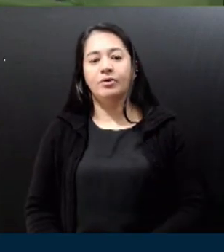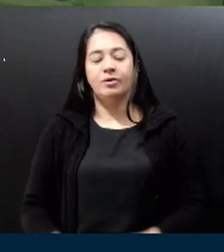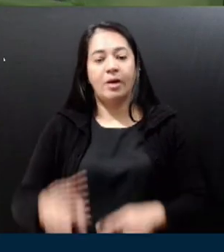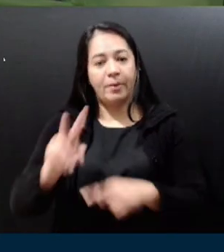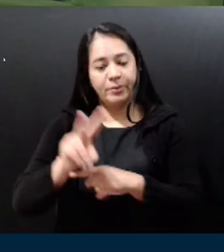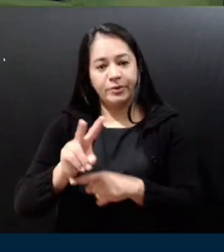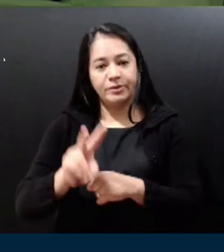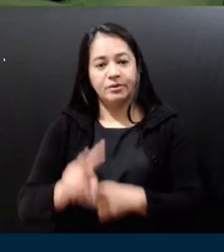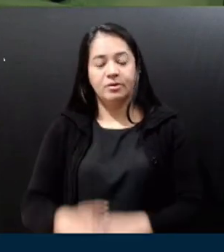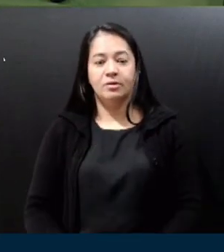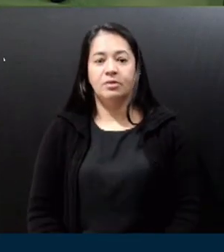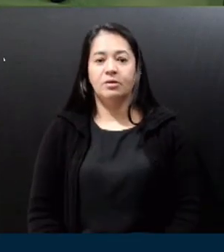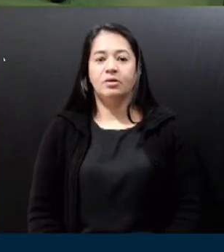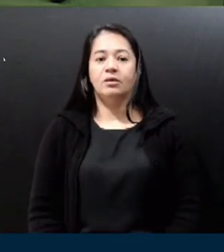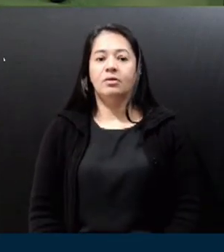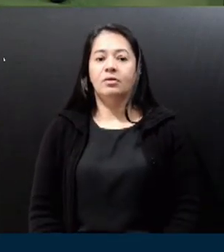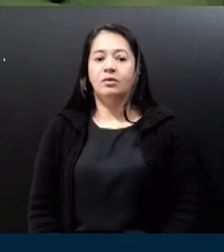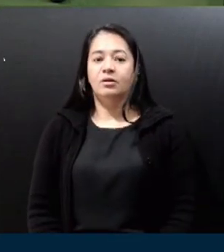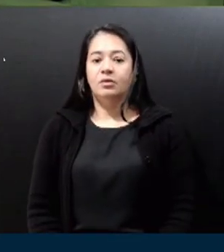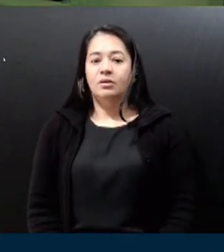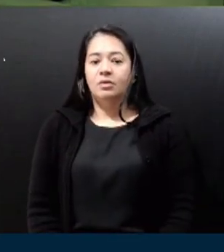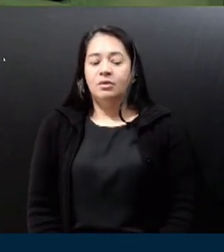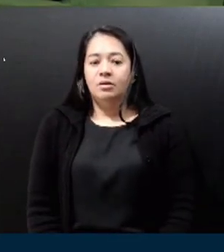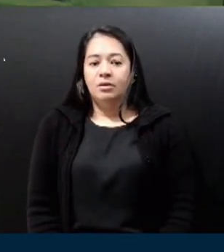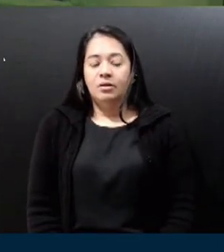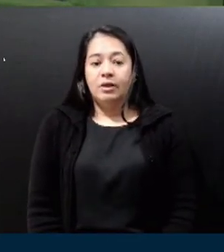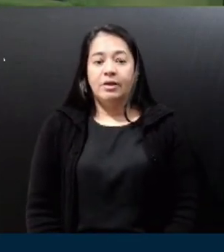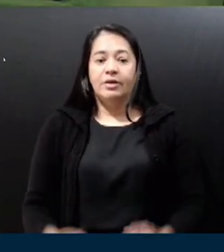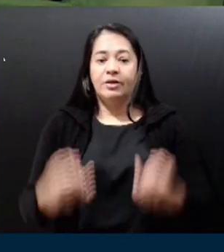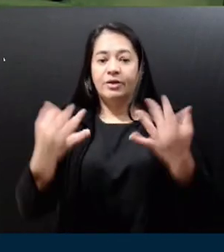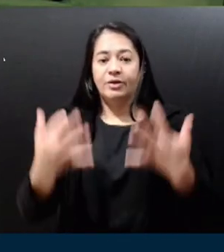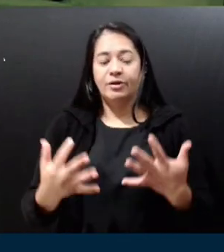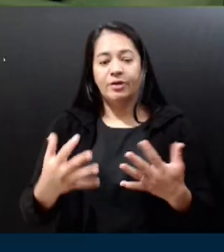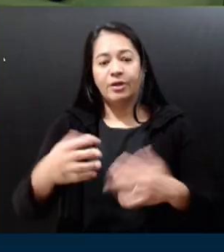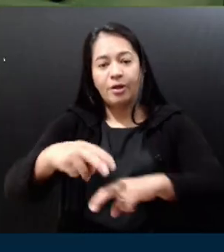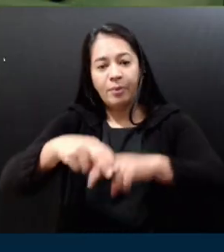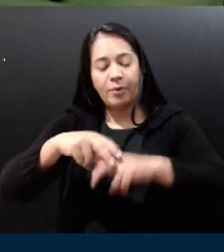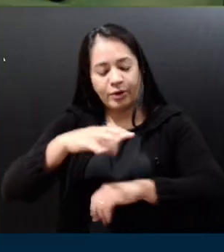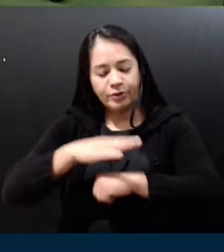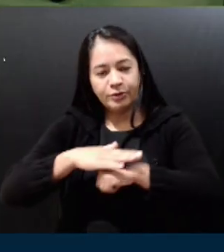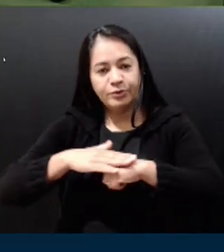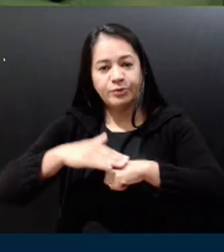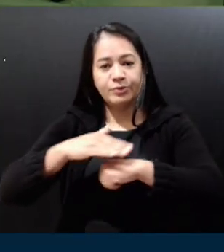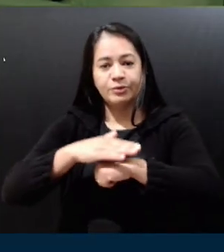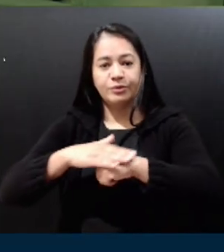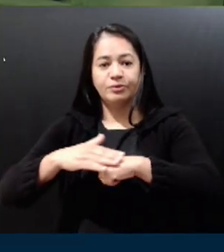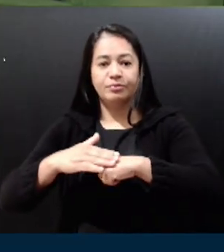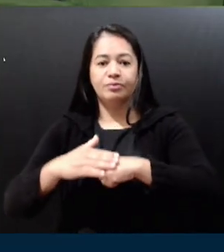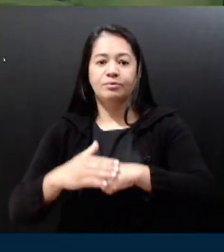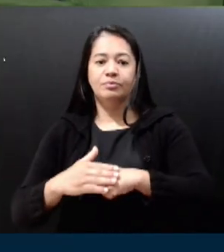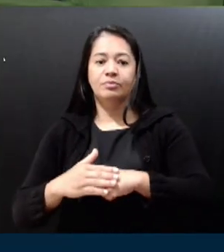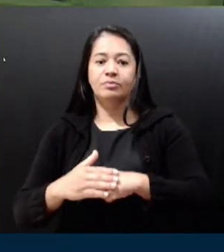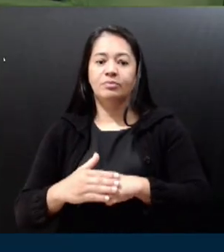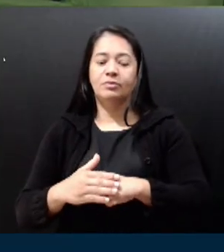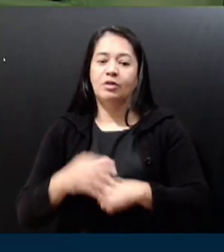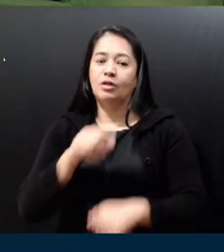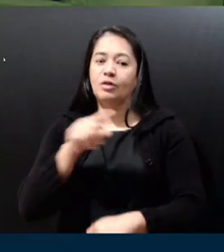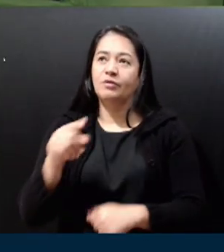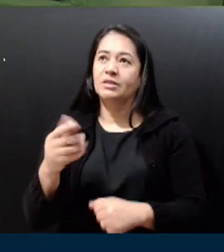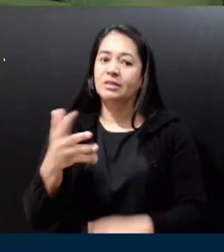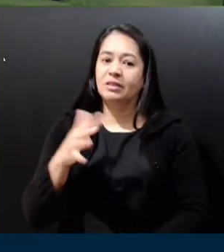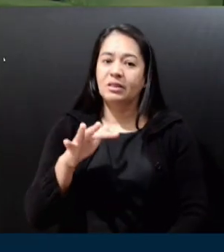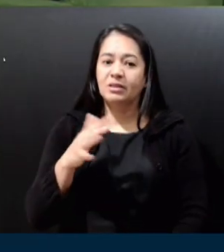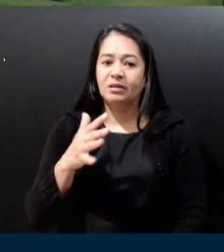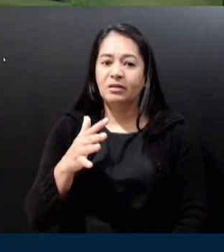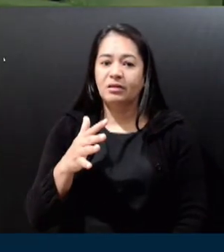Então, e aí eu falo, é pelo afeto, é pelo carinho. E aí você, muitas vezes, é difícil fazer essa prova.